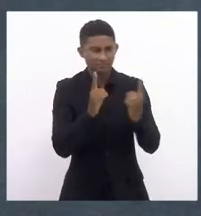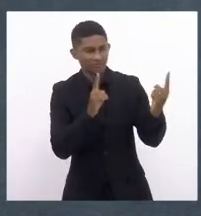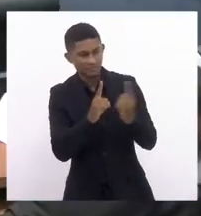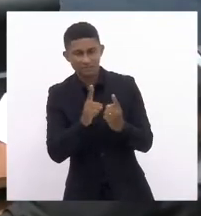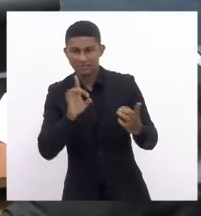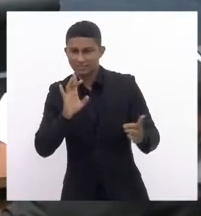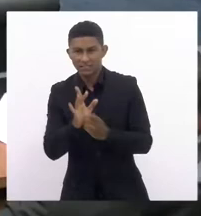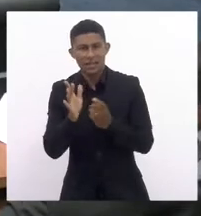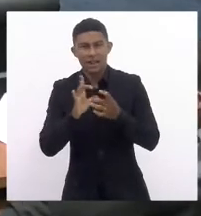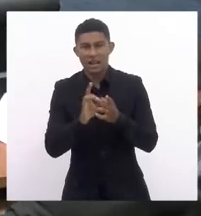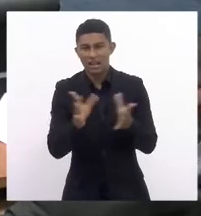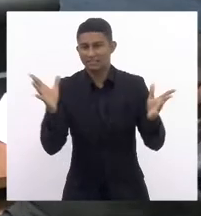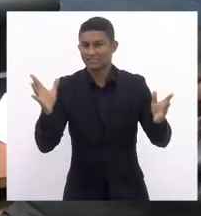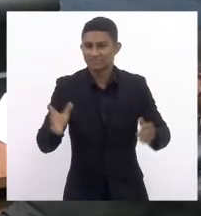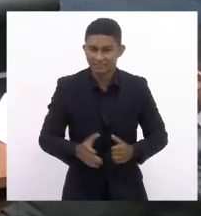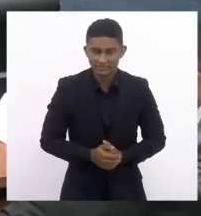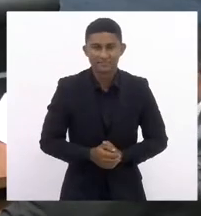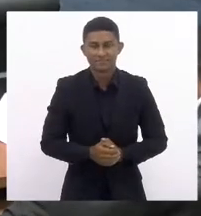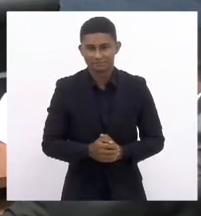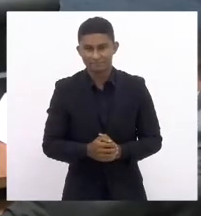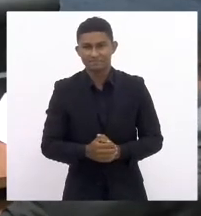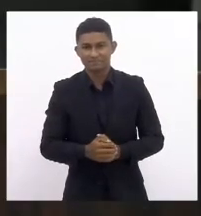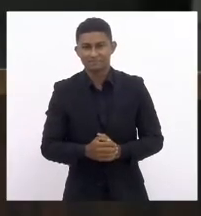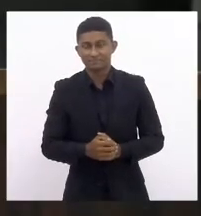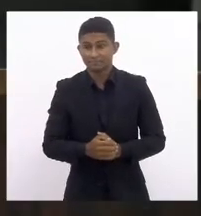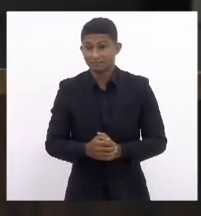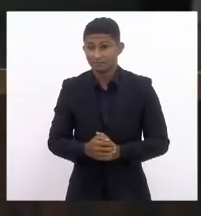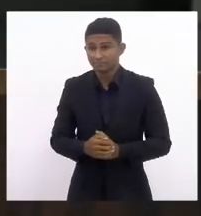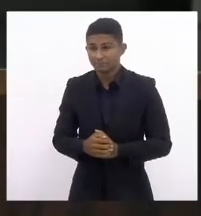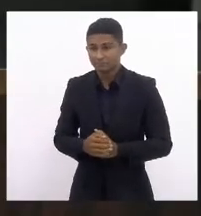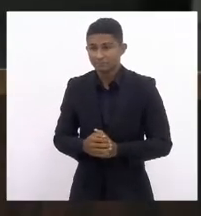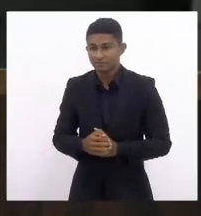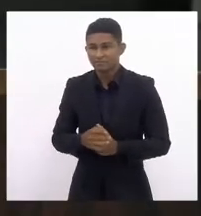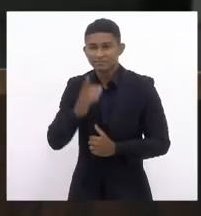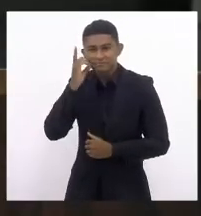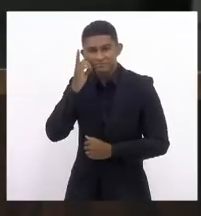presidente. Presidente. Deputado Samuel, antes, porém.